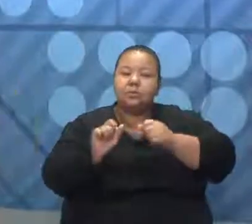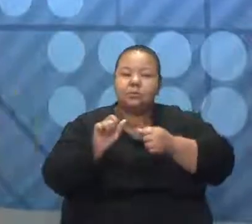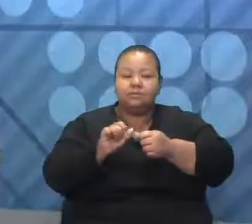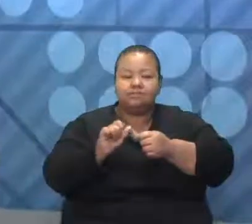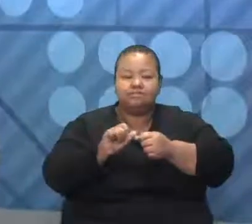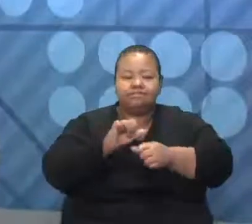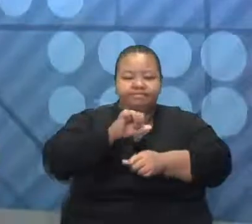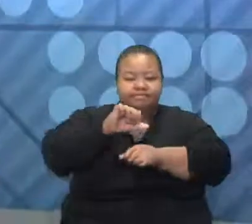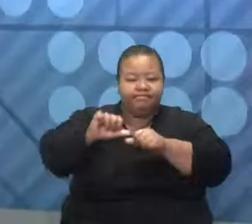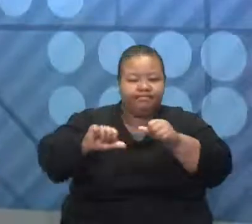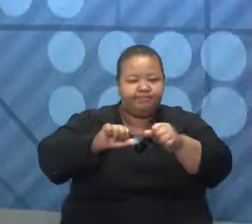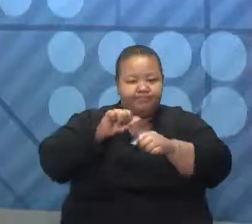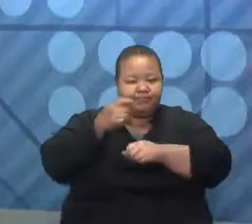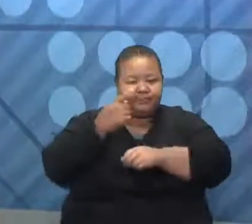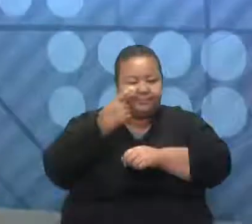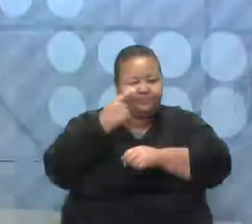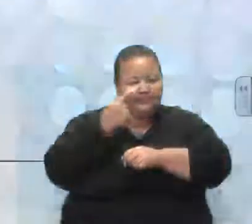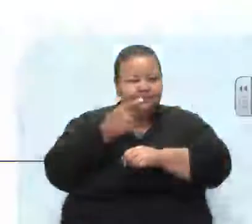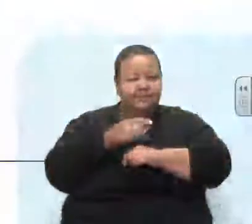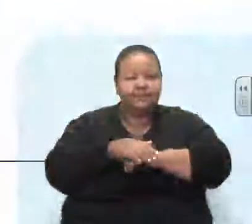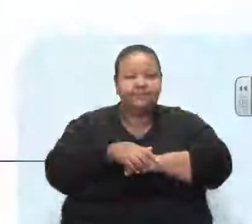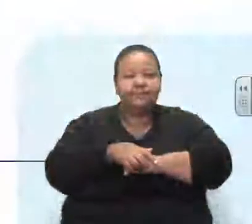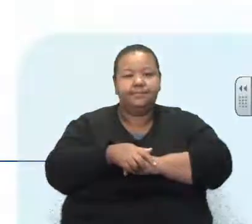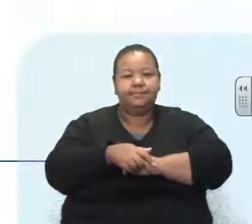para alterar eles. Vamos ver esses indicadores?